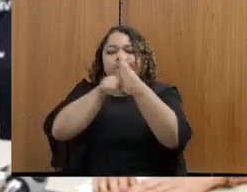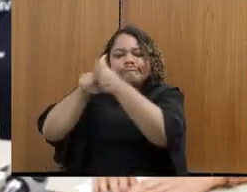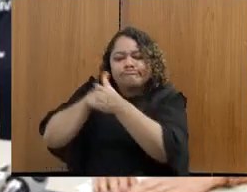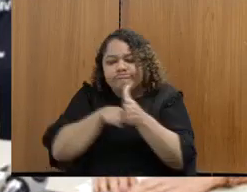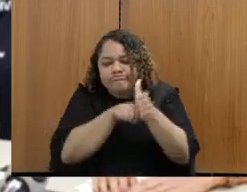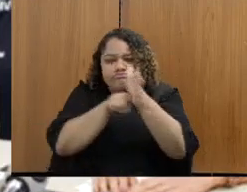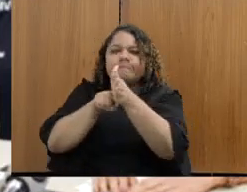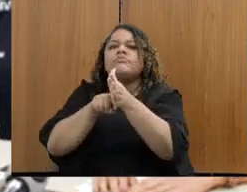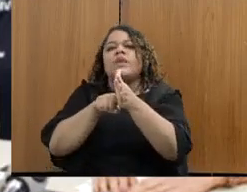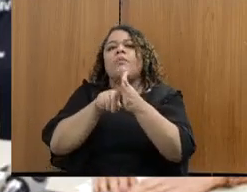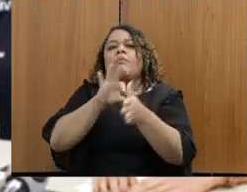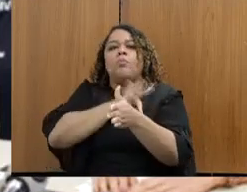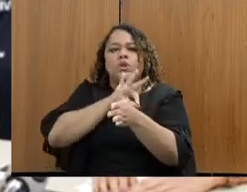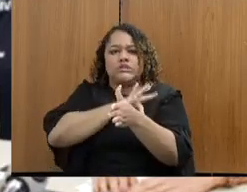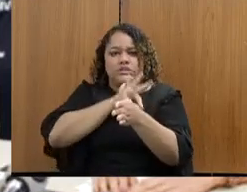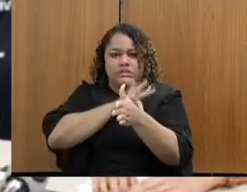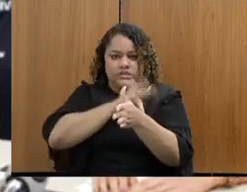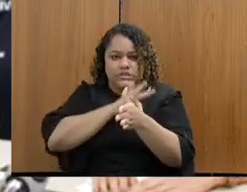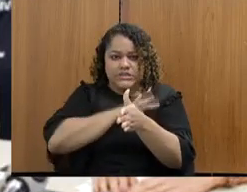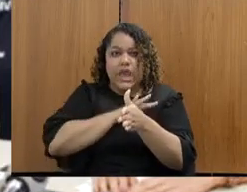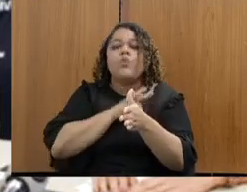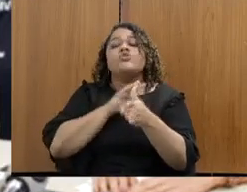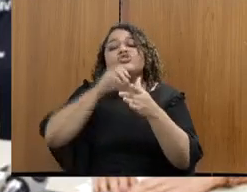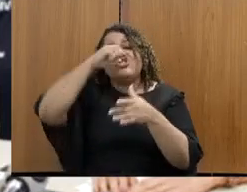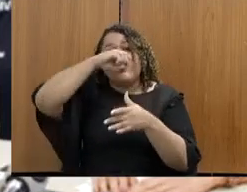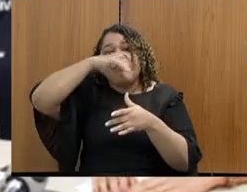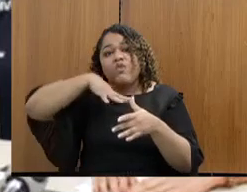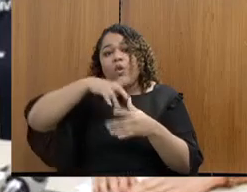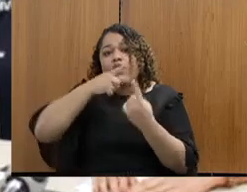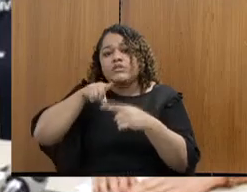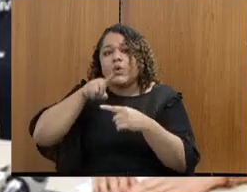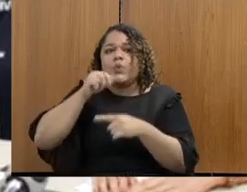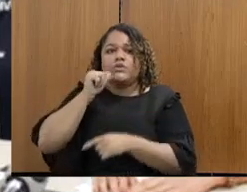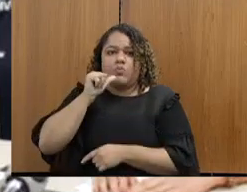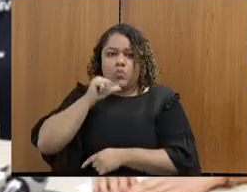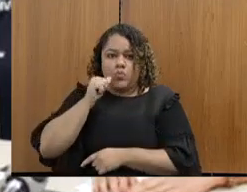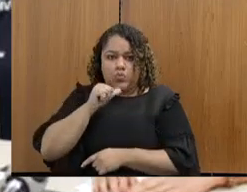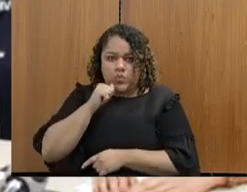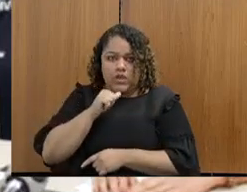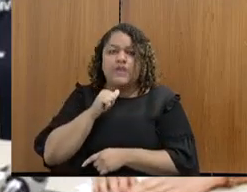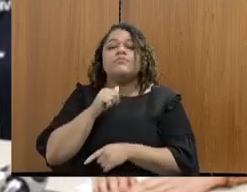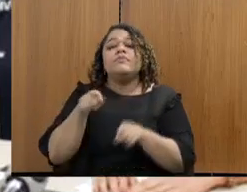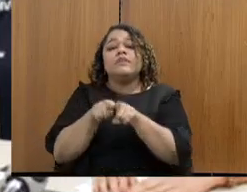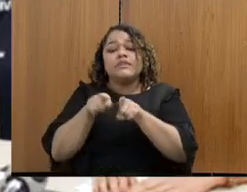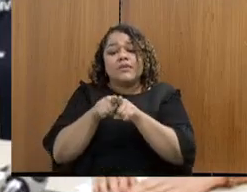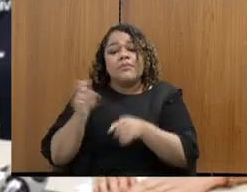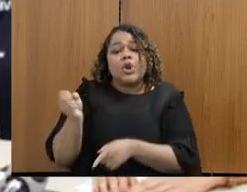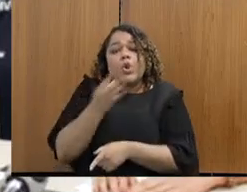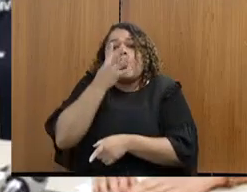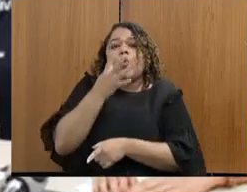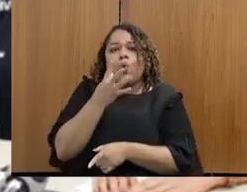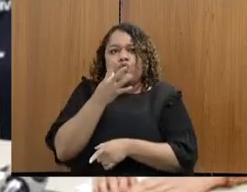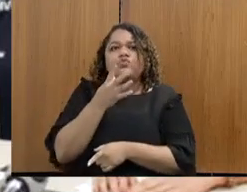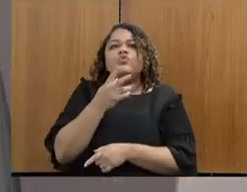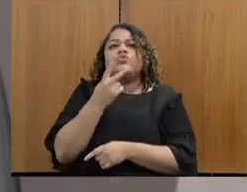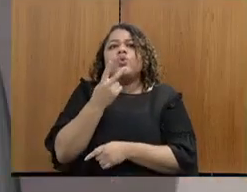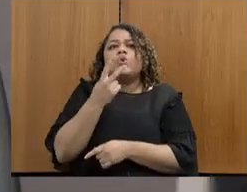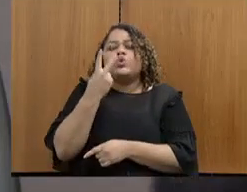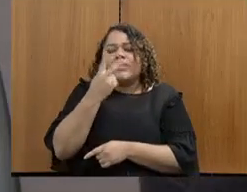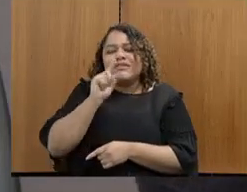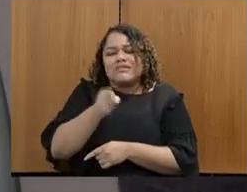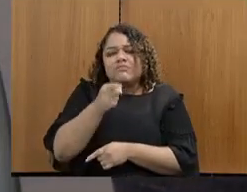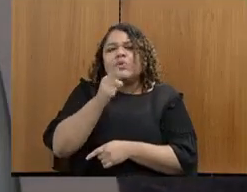familiar contra mulher e a instauração de outros 2073 inquéritos policiais Esse é um ponto muito importante